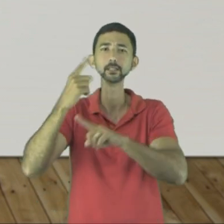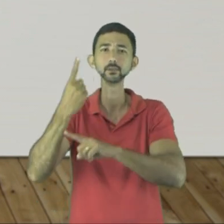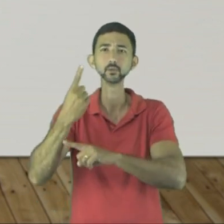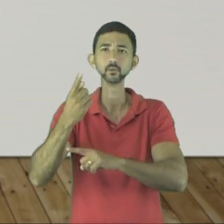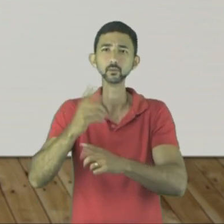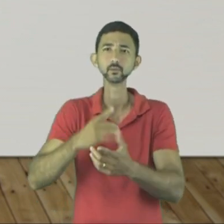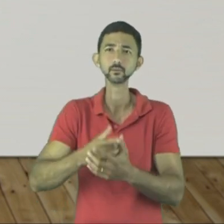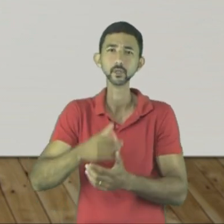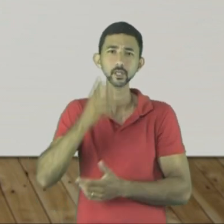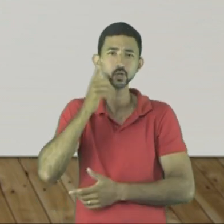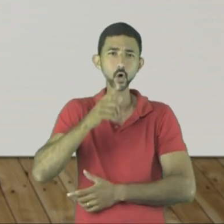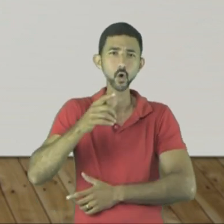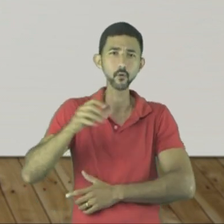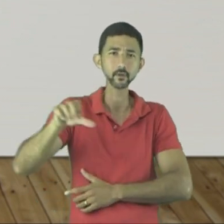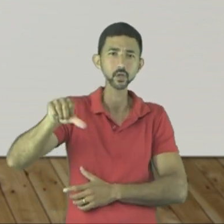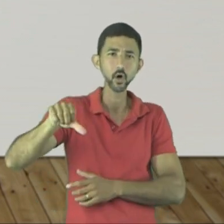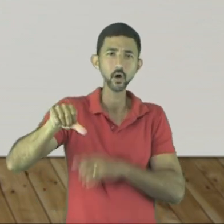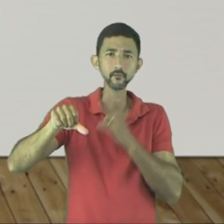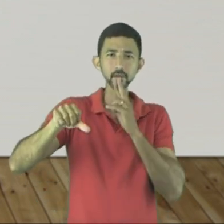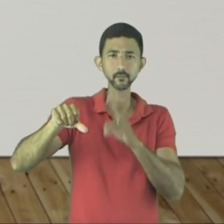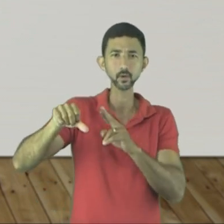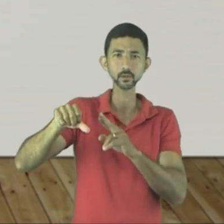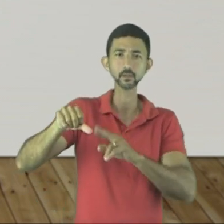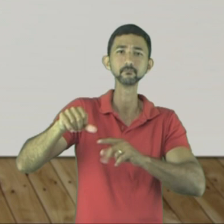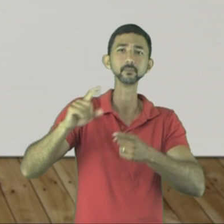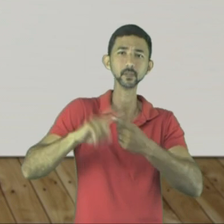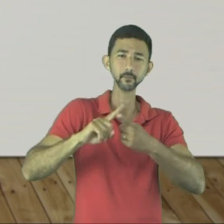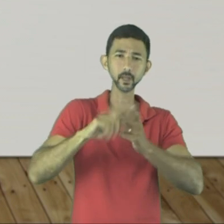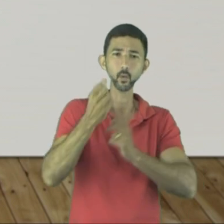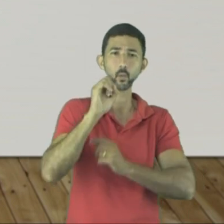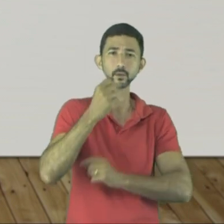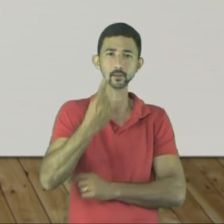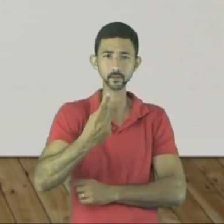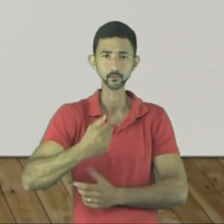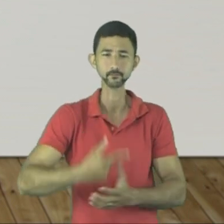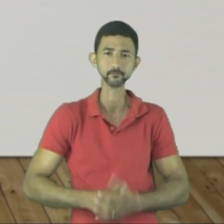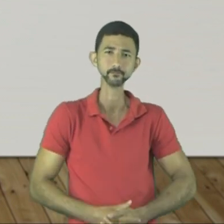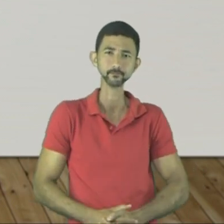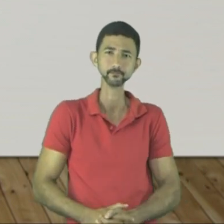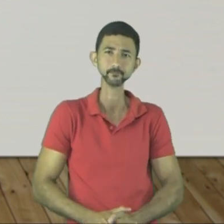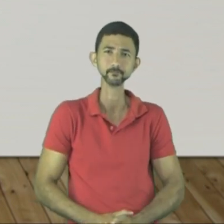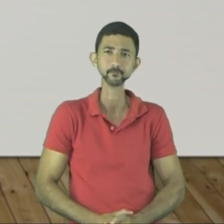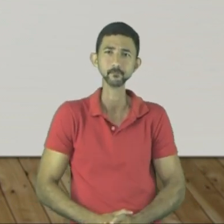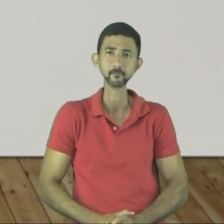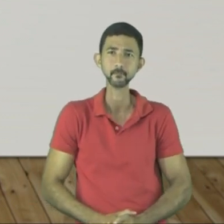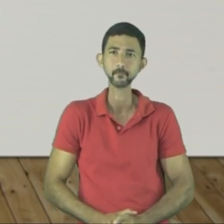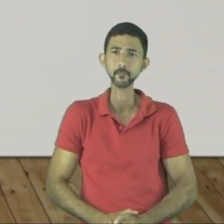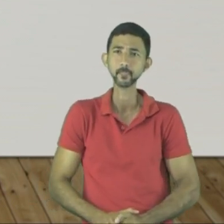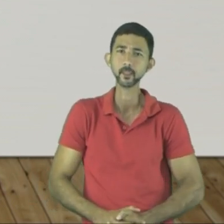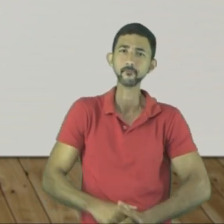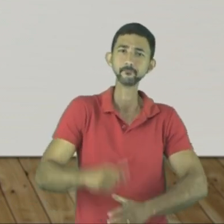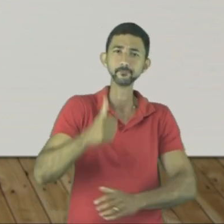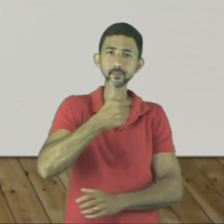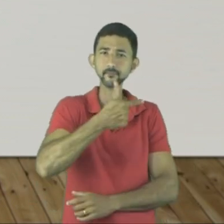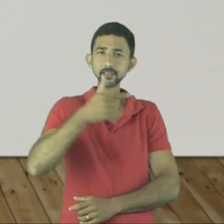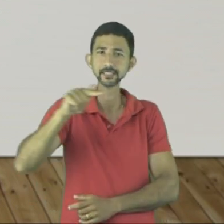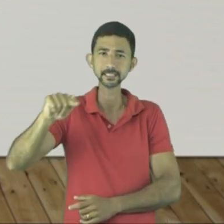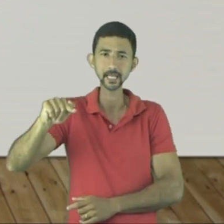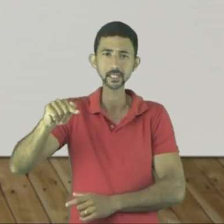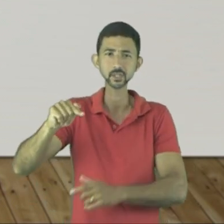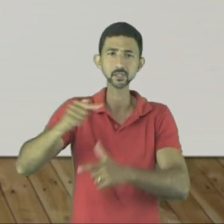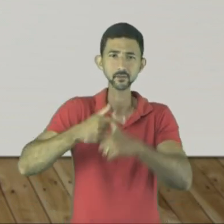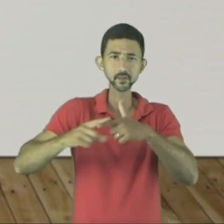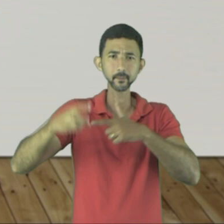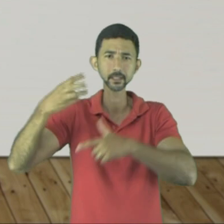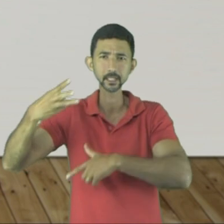Se 9 é divisível por 3, 81 também é. 81 dividido para 3, 27. Dá para dividir por